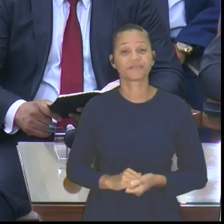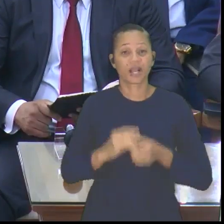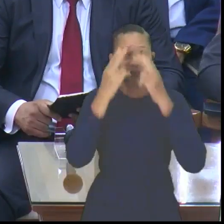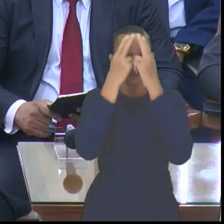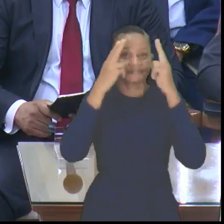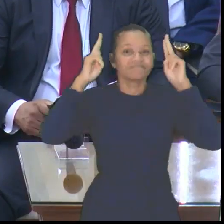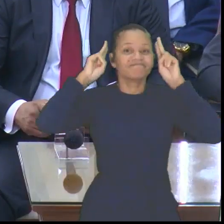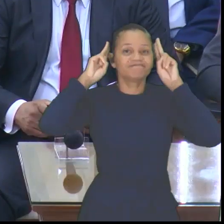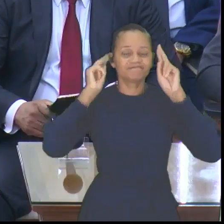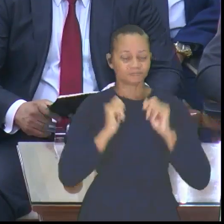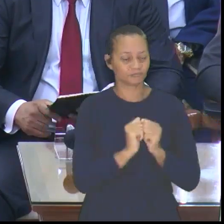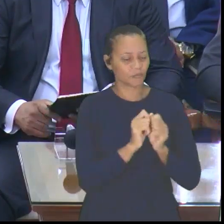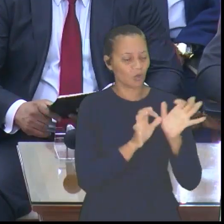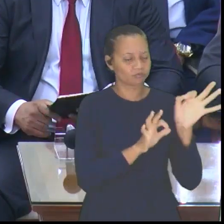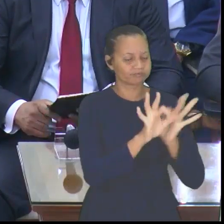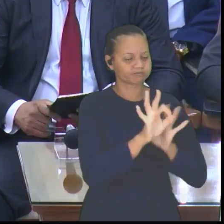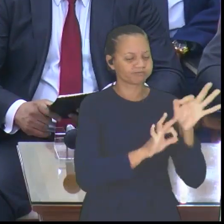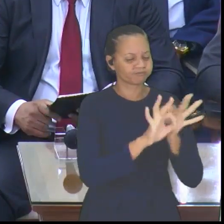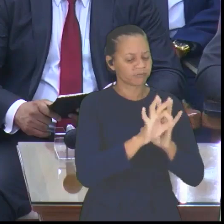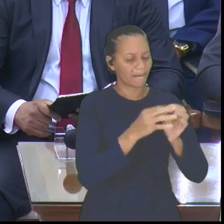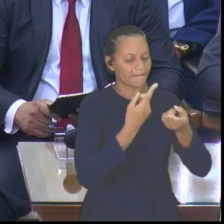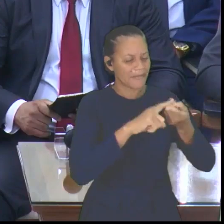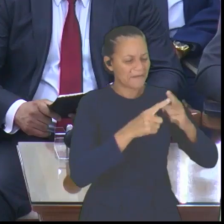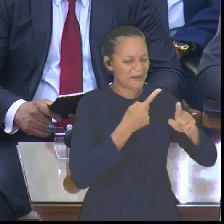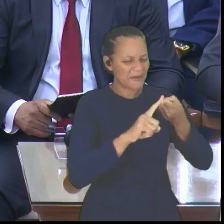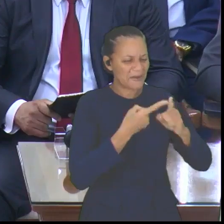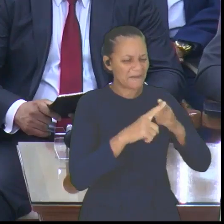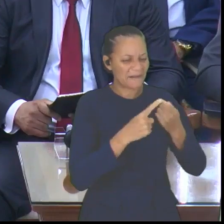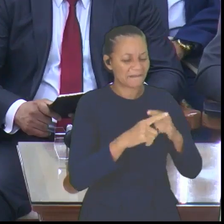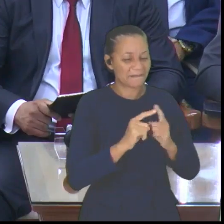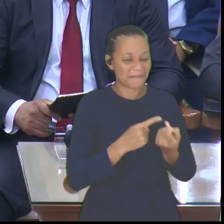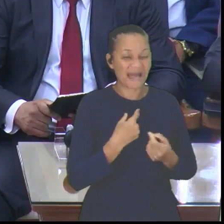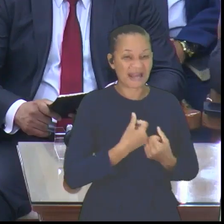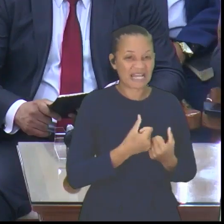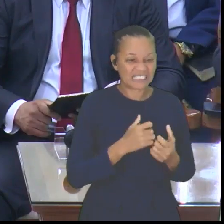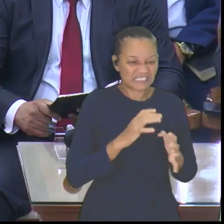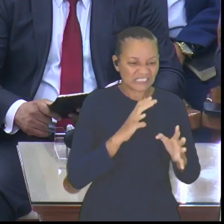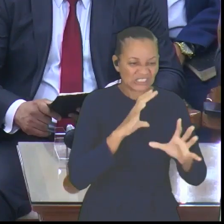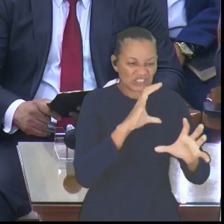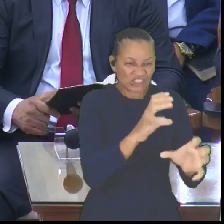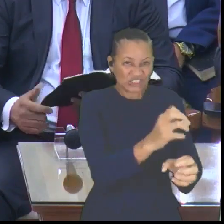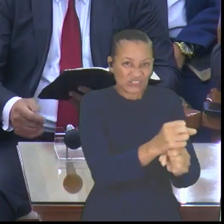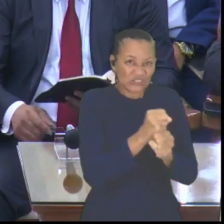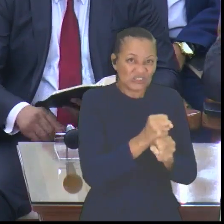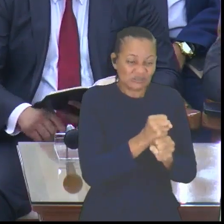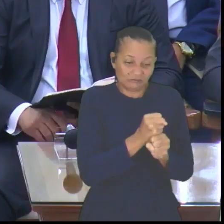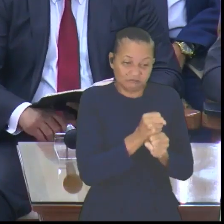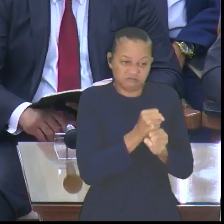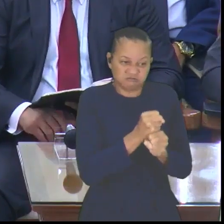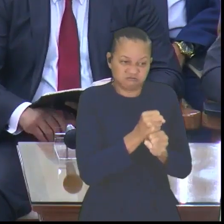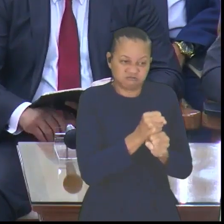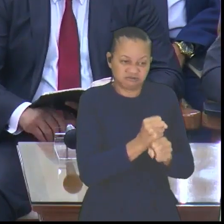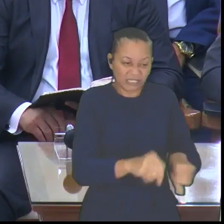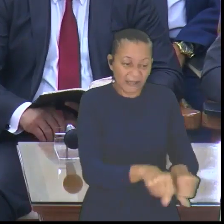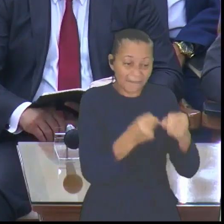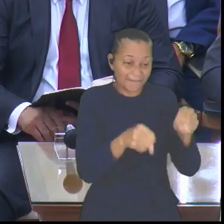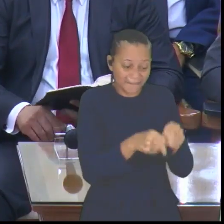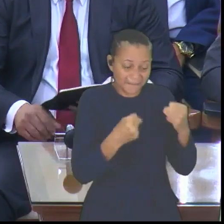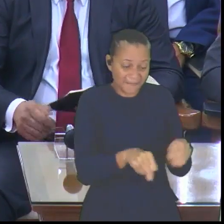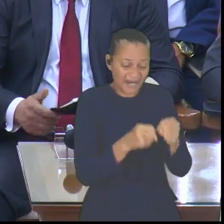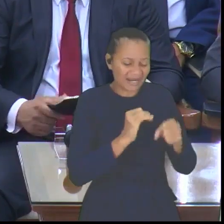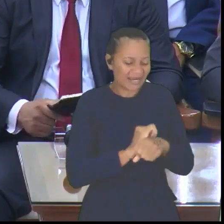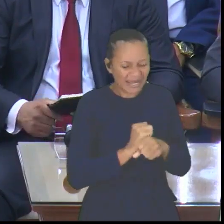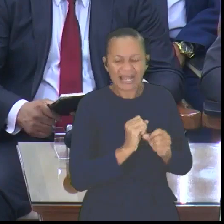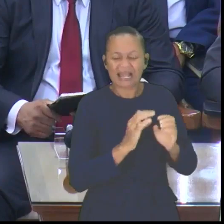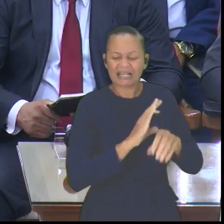Herodes fez planos para enfraquecer a igreja. Herodes prendeu a liderança, prendeu Pedro,